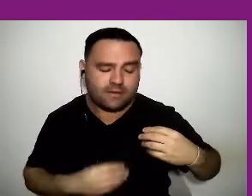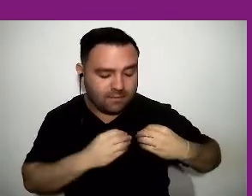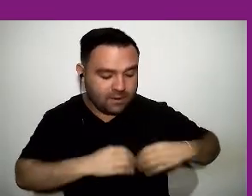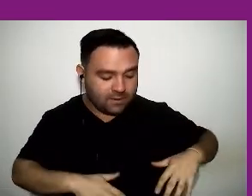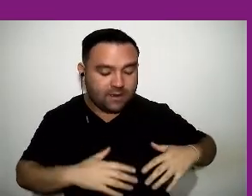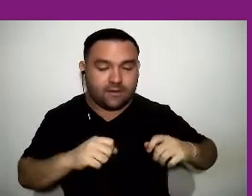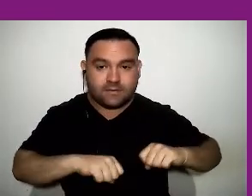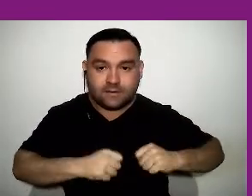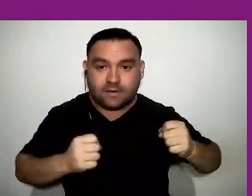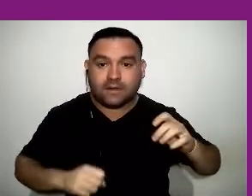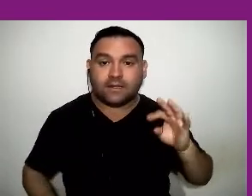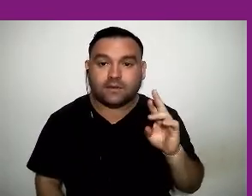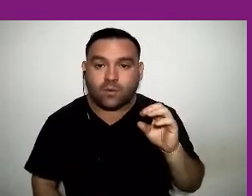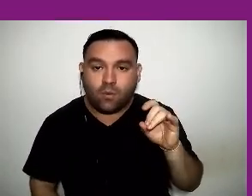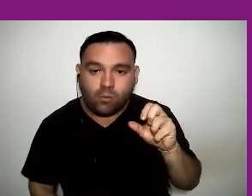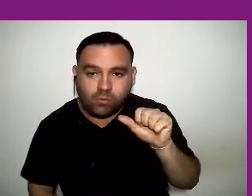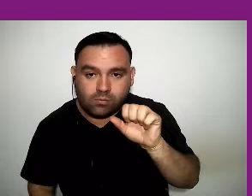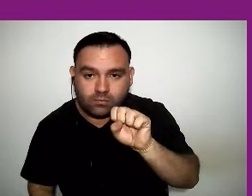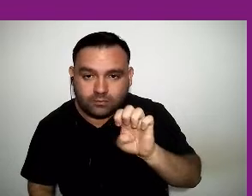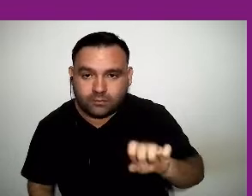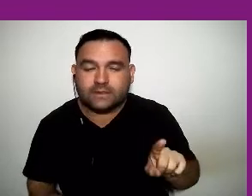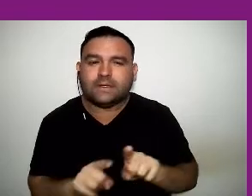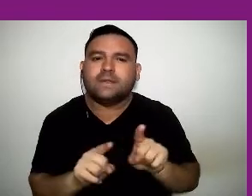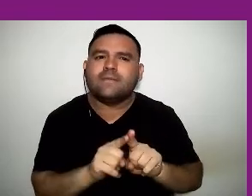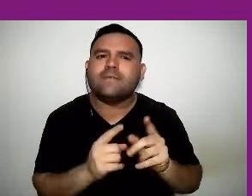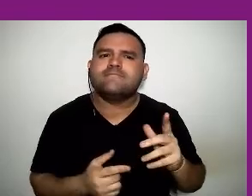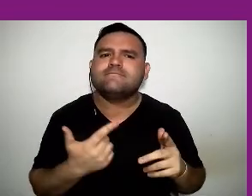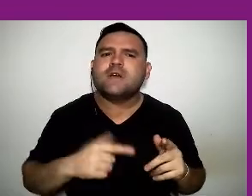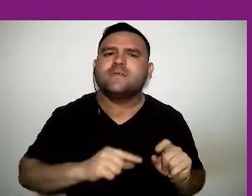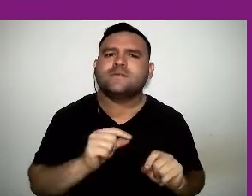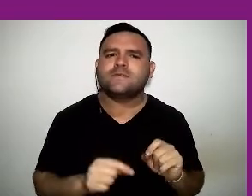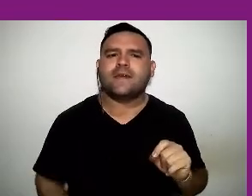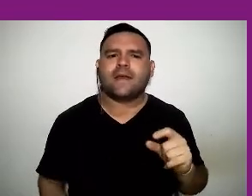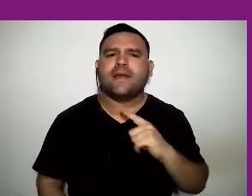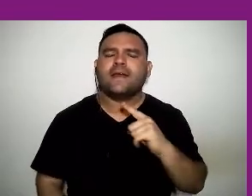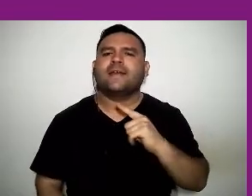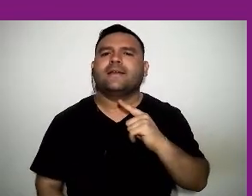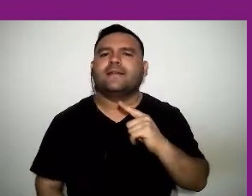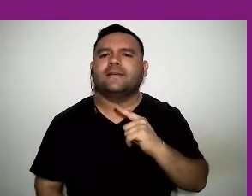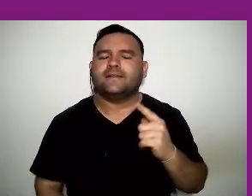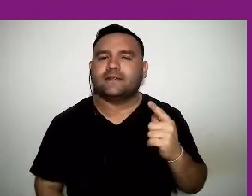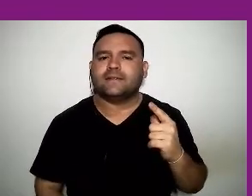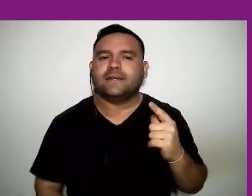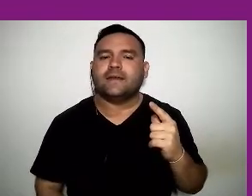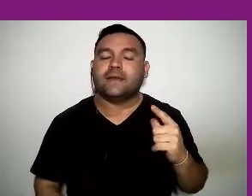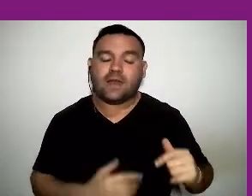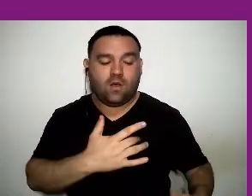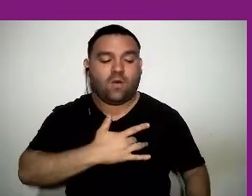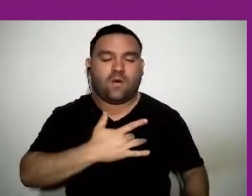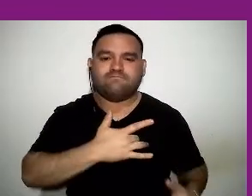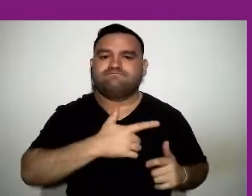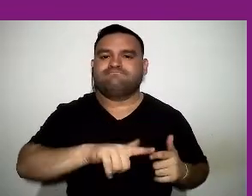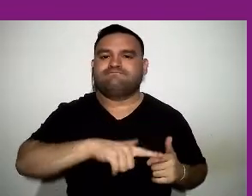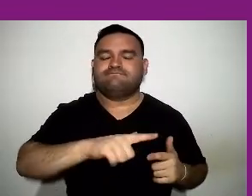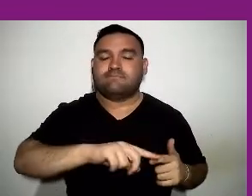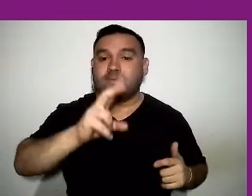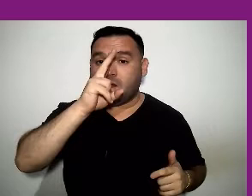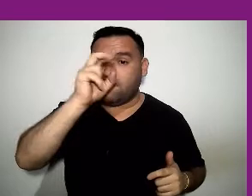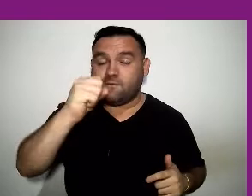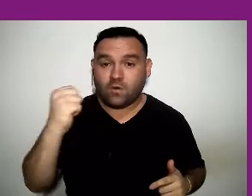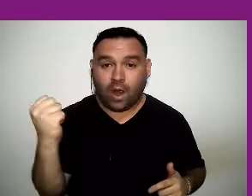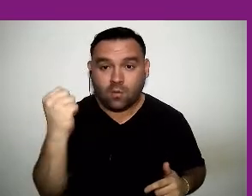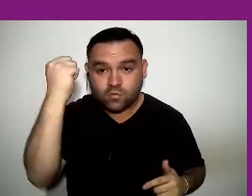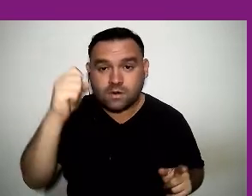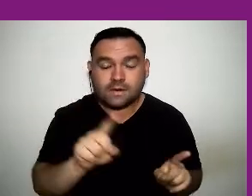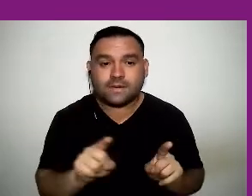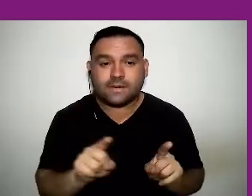com a presença de trombose, gerava, sim, um quadro de síndrome coronariana aguda. Não foram poucos